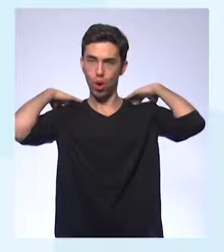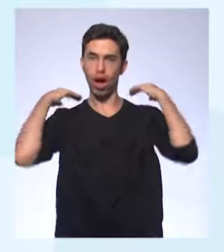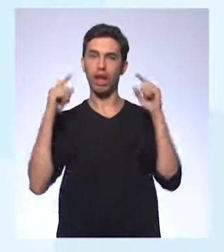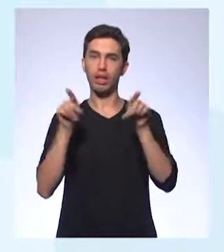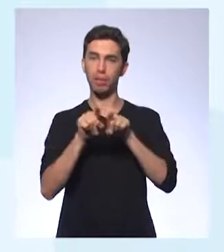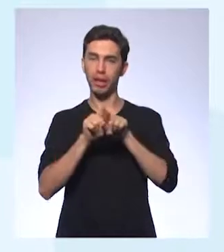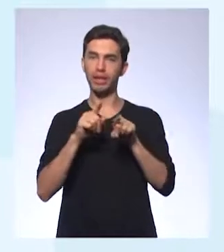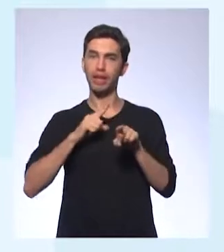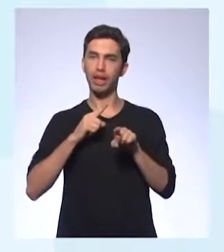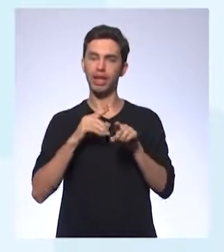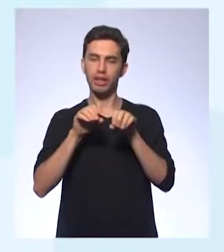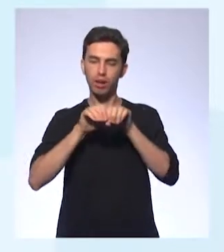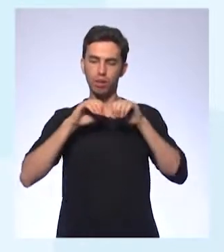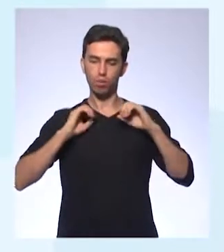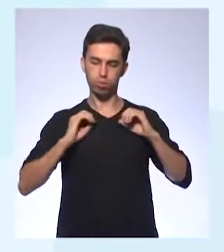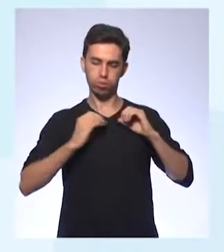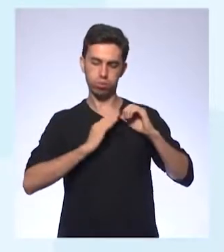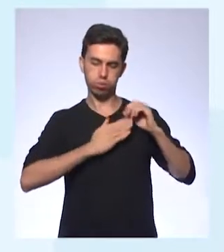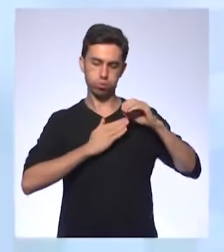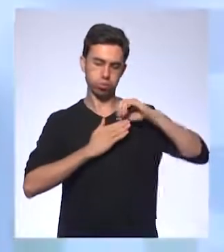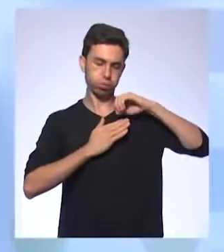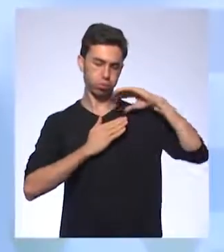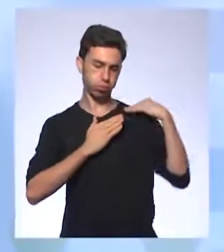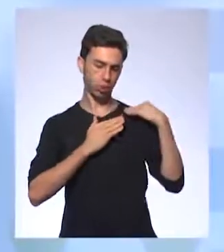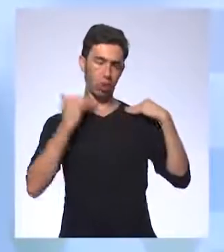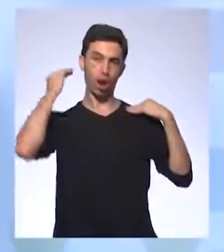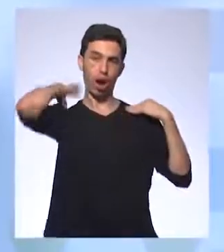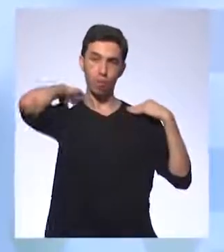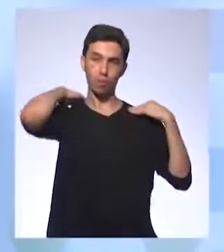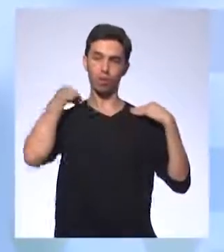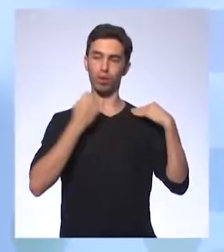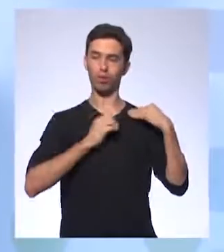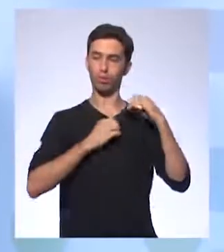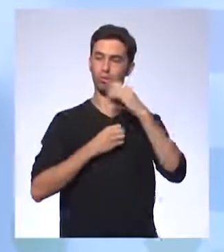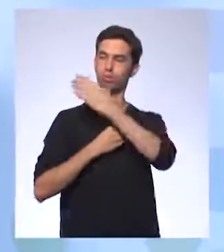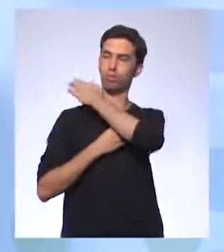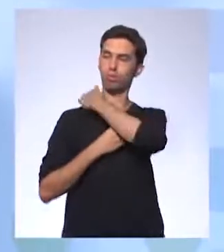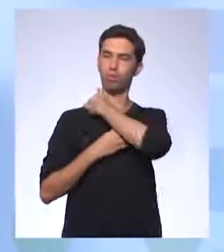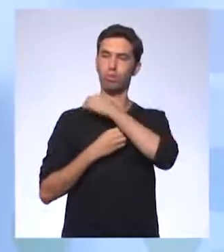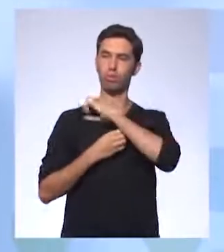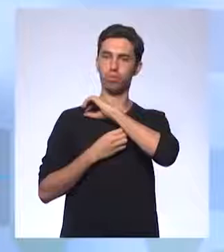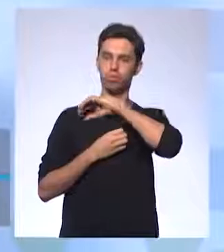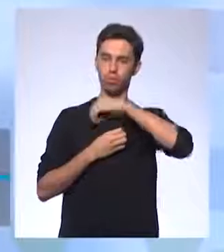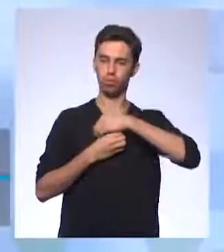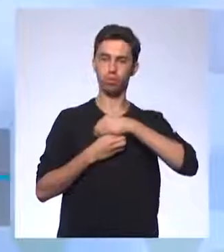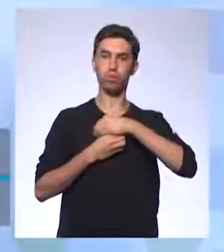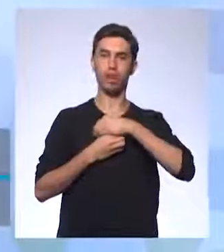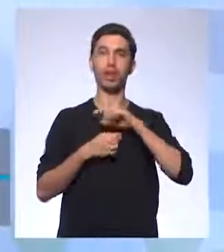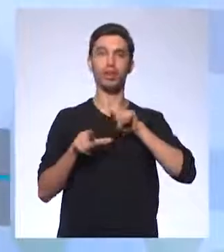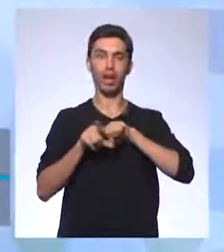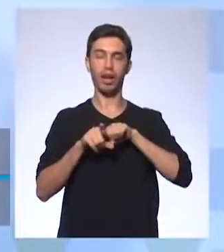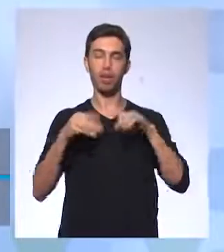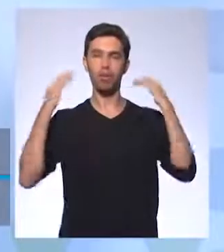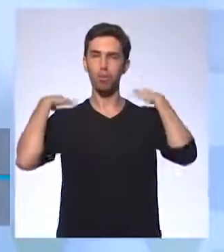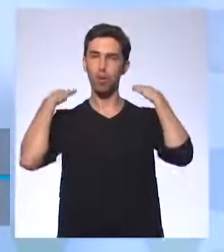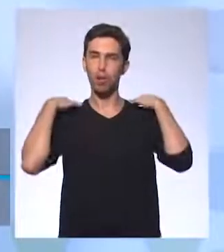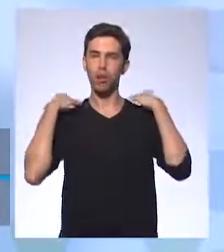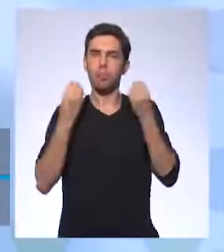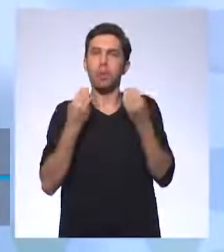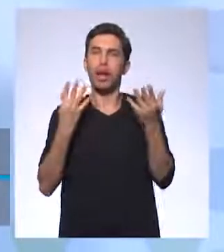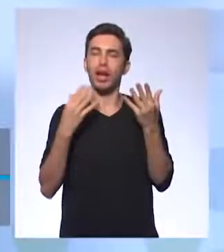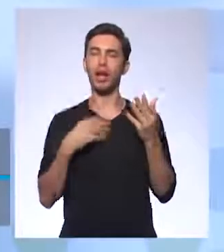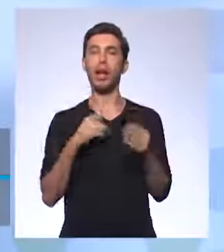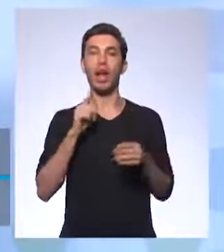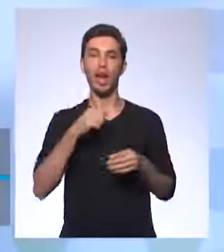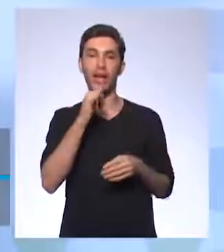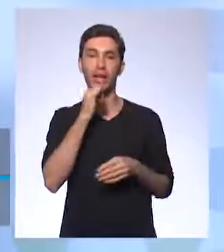pequena circulação, o sangue que está pobre em oxigênio, ou seja, aquele sangue que está vindo do corpo e vai até o pulmão para ficar